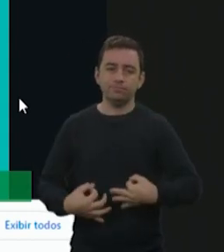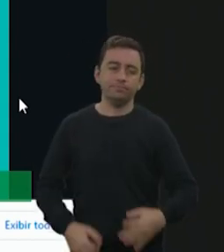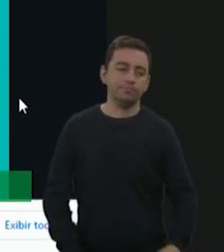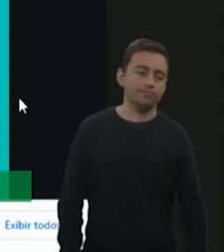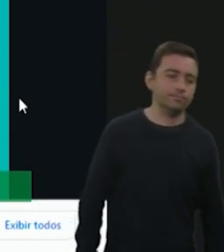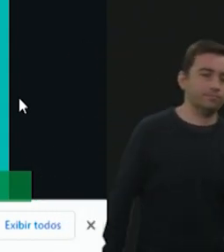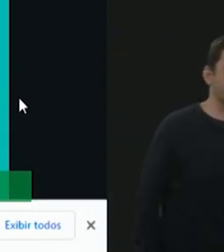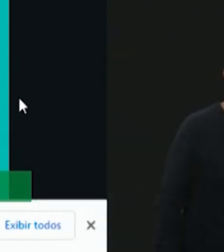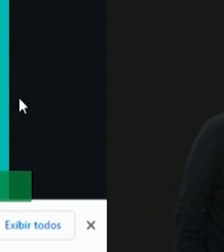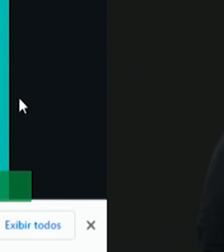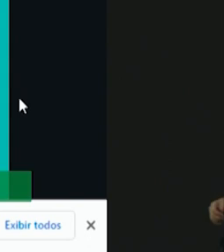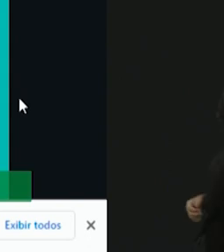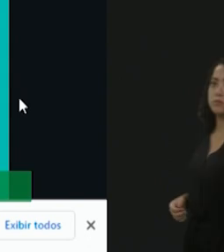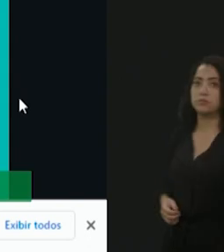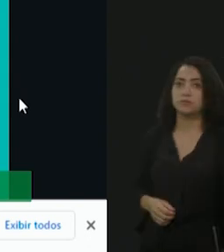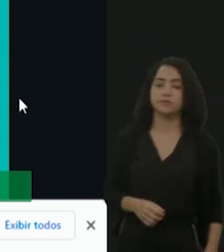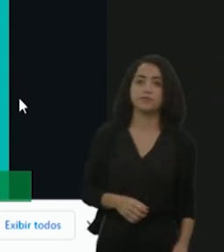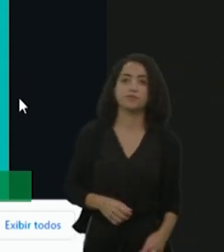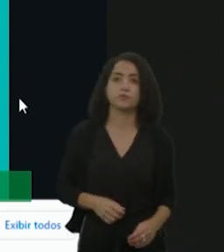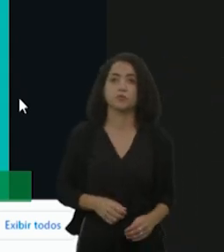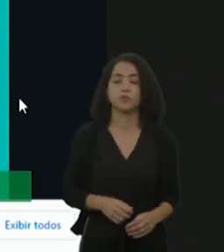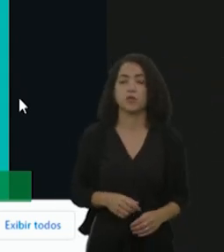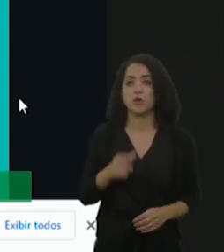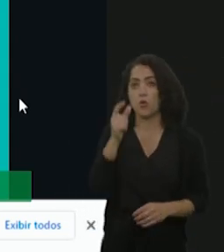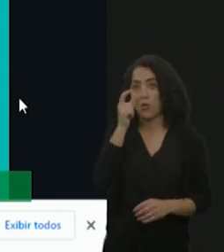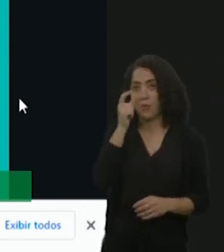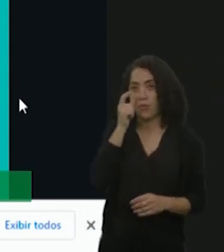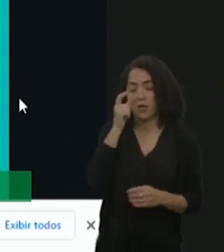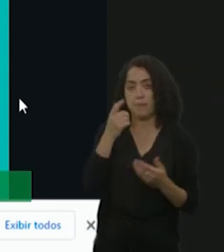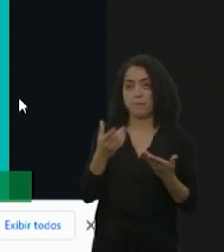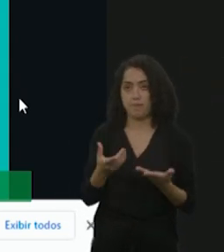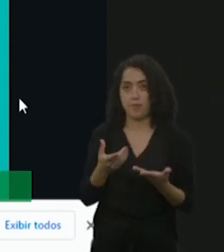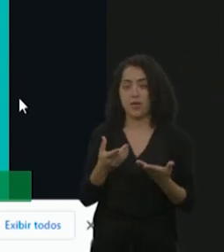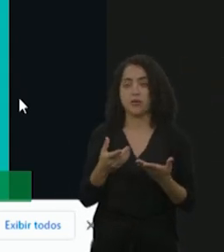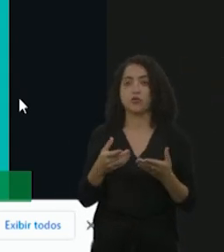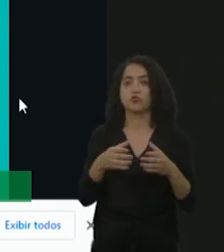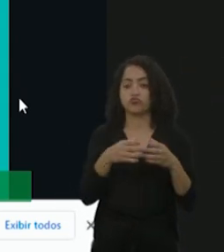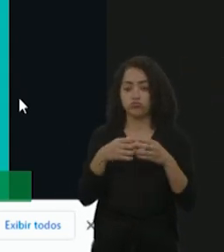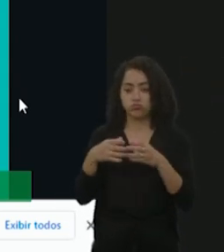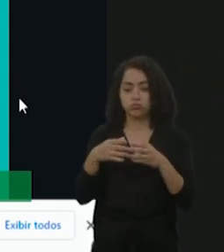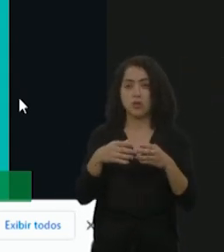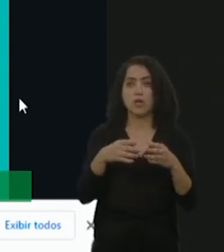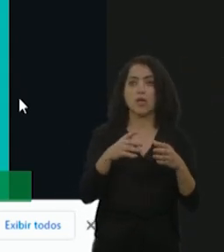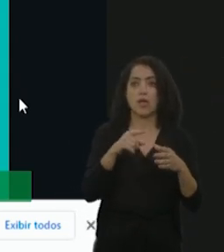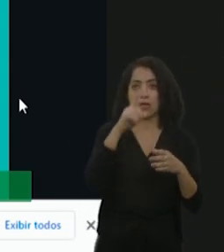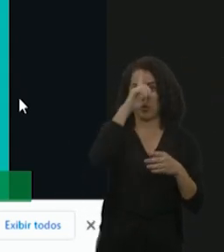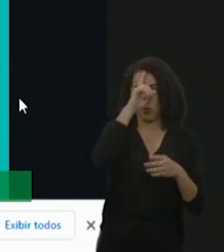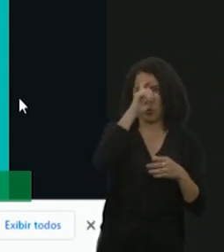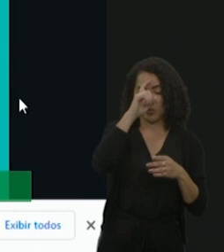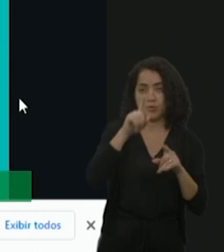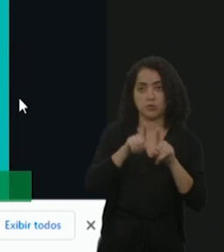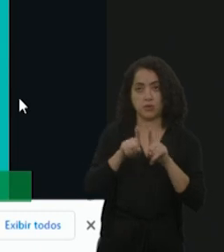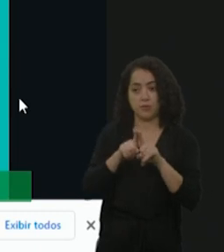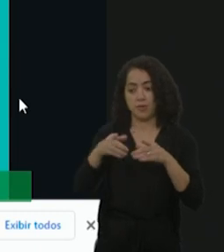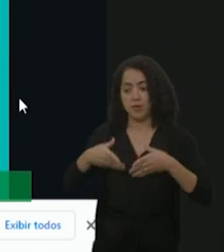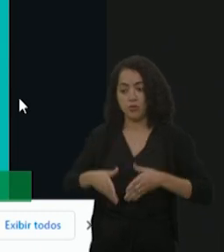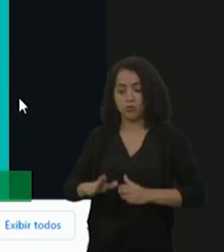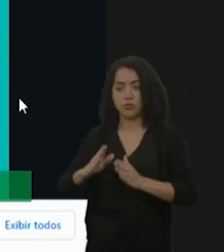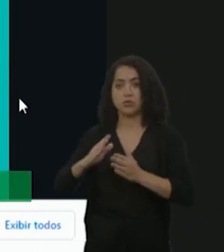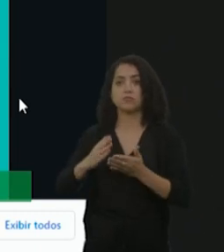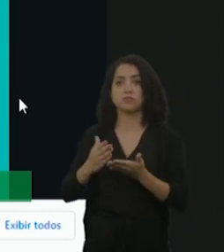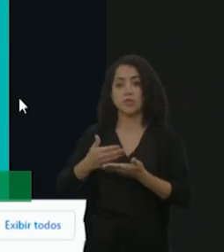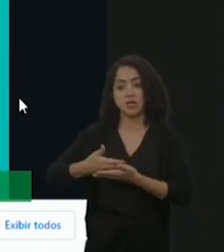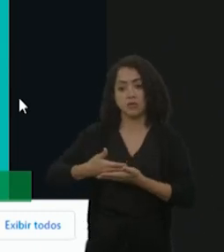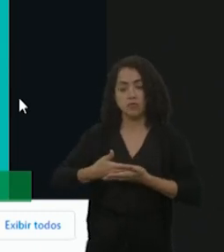A comunicação e acompanhamento, então, faz uma rede de comunicação entre o hospital, né, a maternidade, onde os bebezinhos nascem,